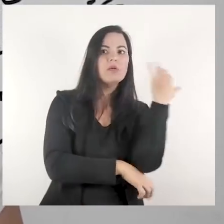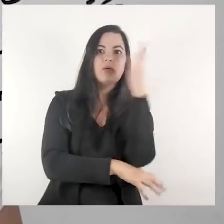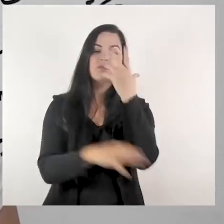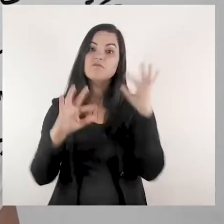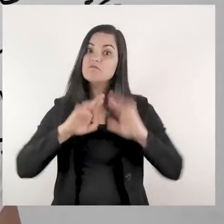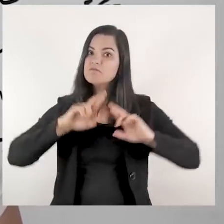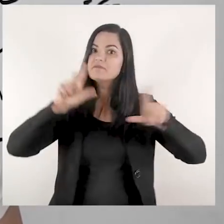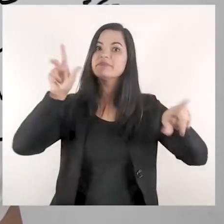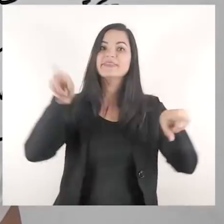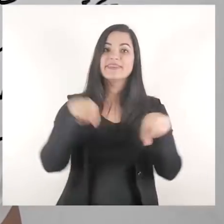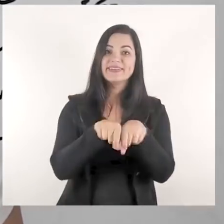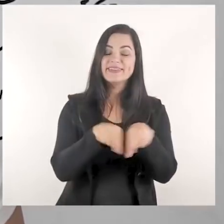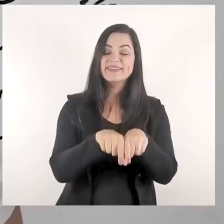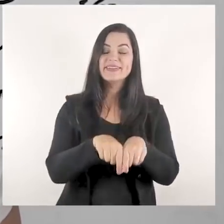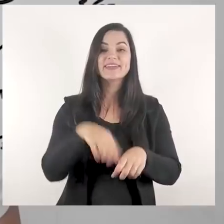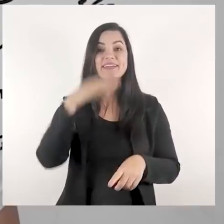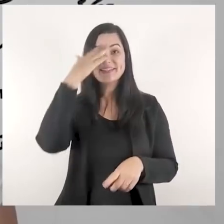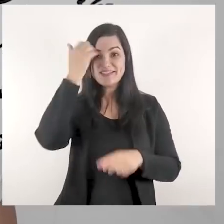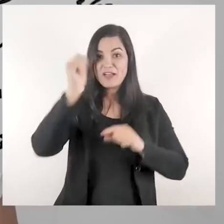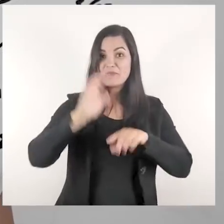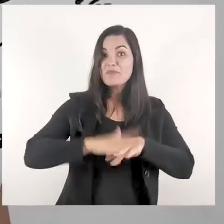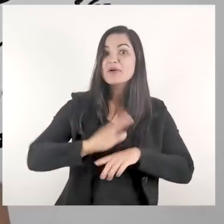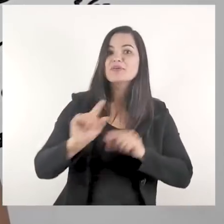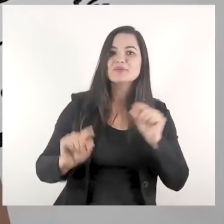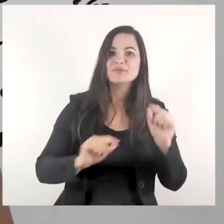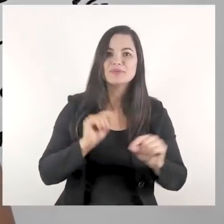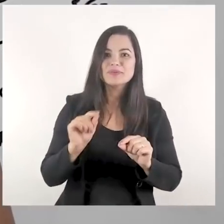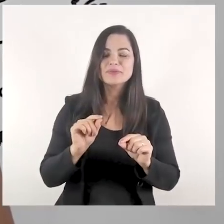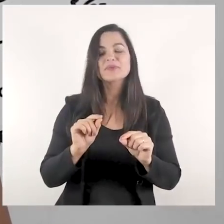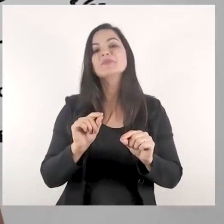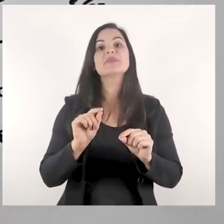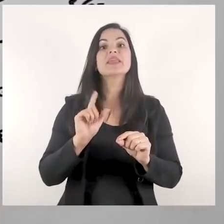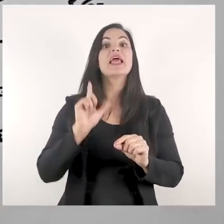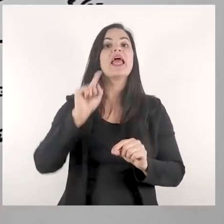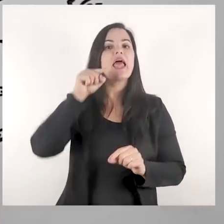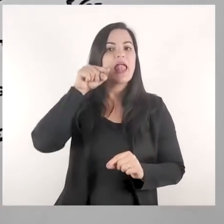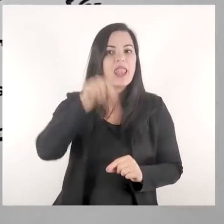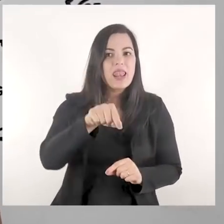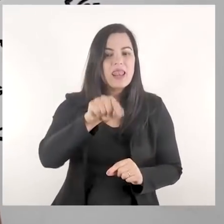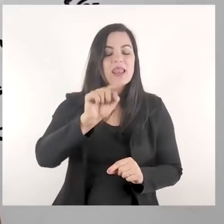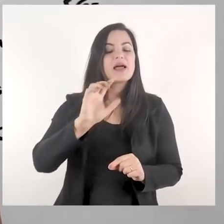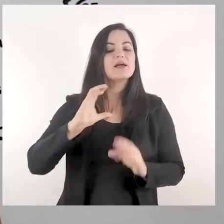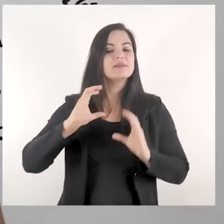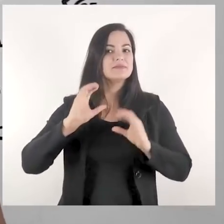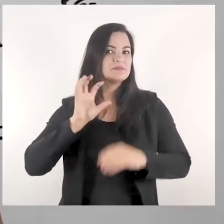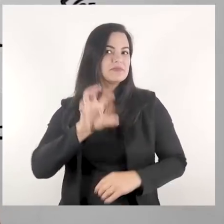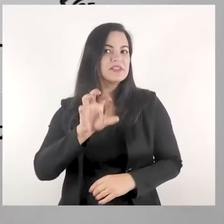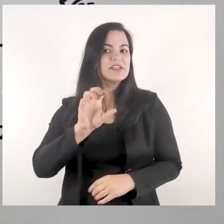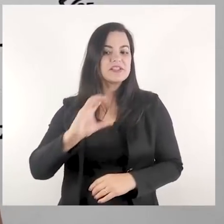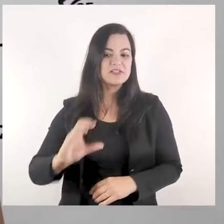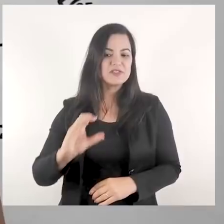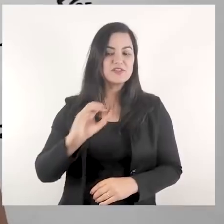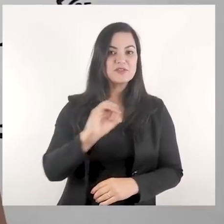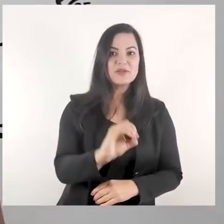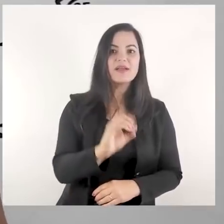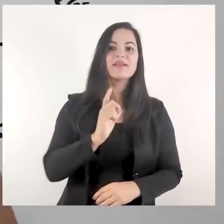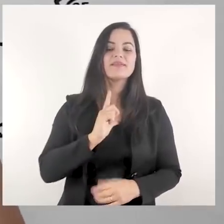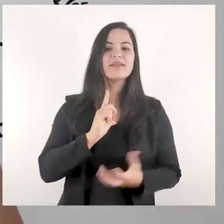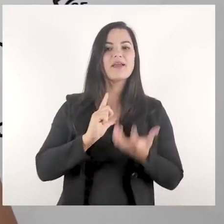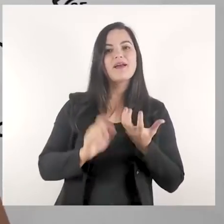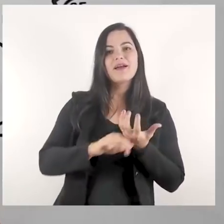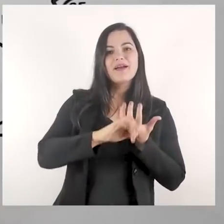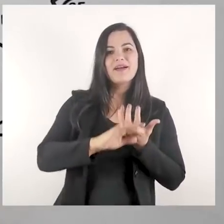marcante? É na região Centro-Oeste que está o Pantanal. O Pantanal é um